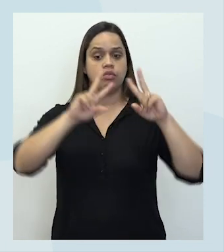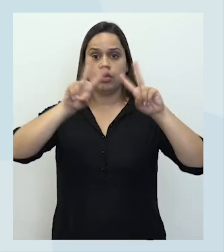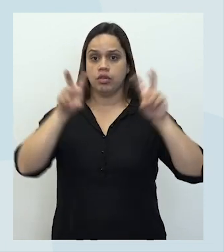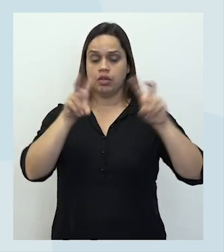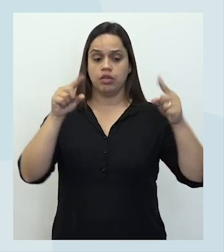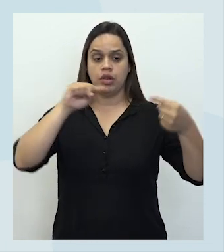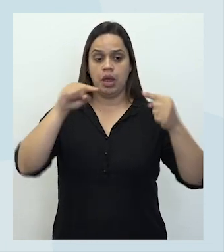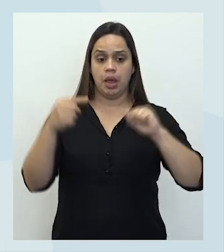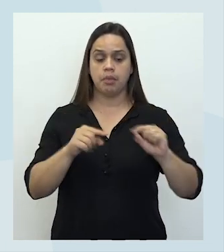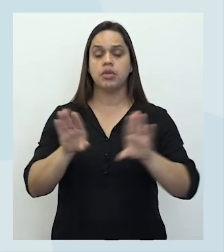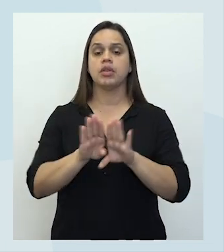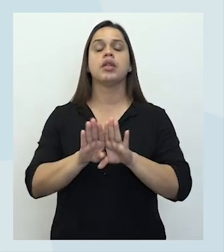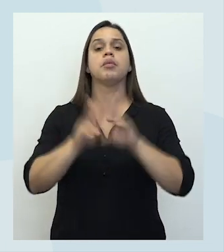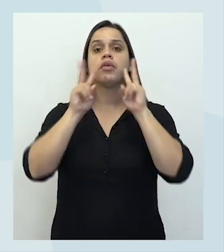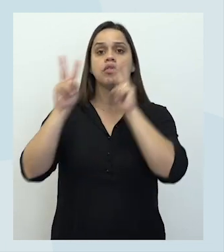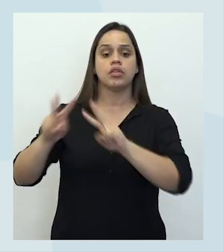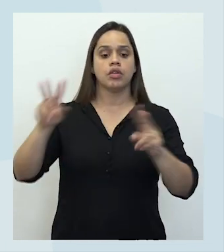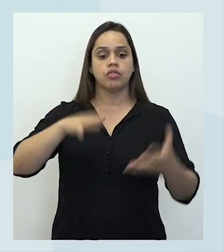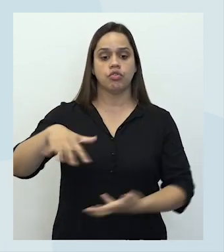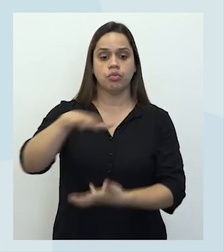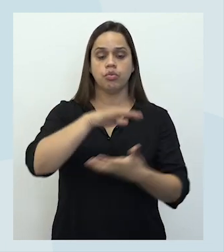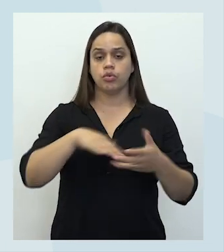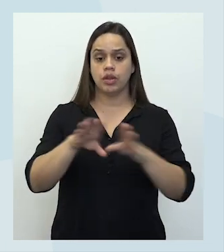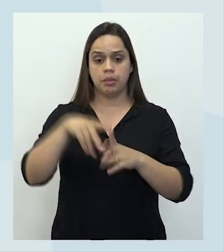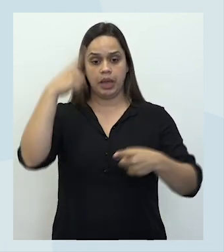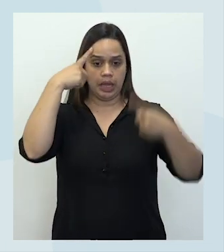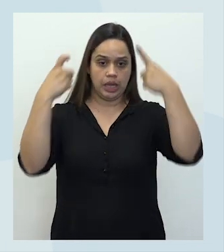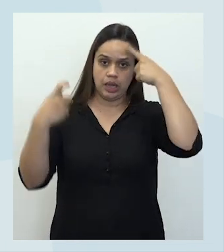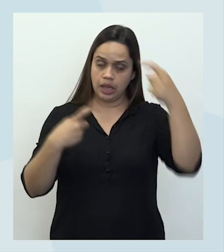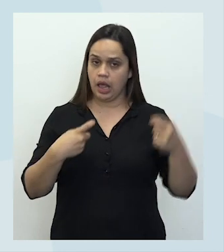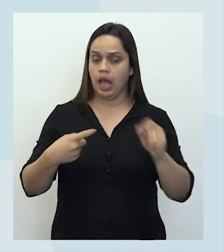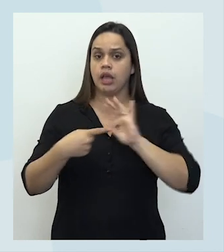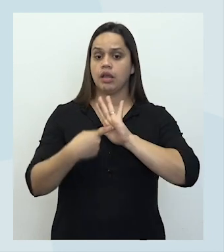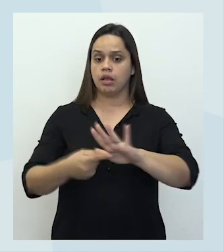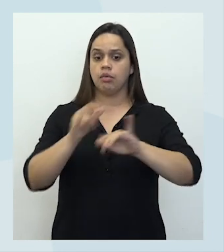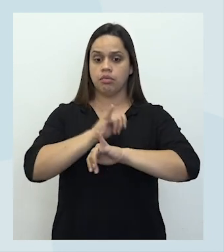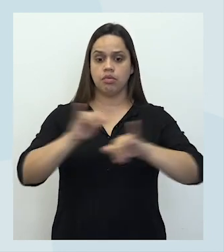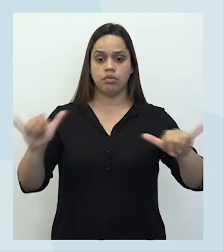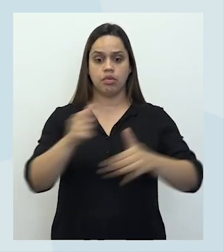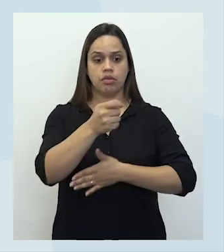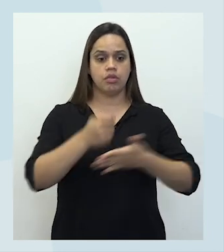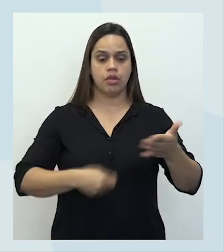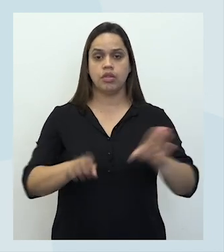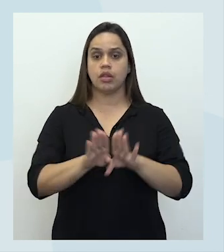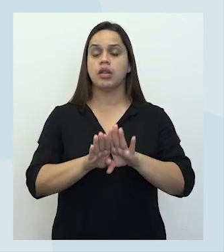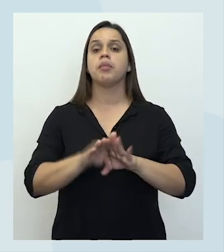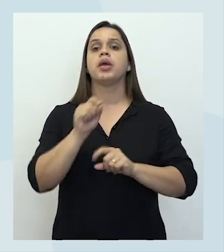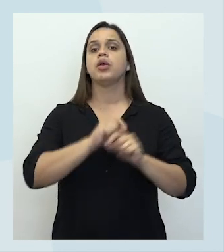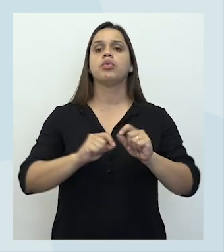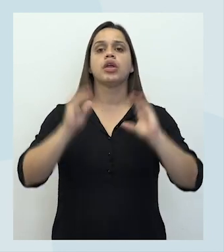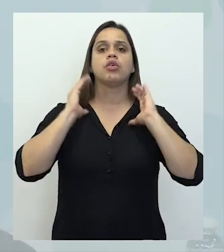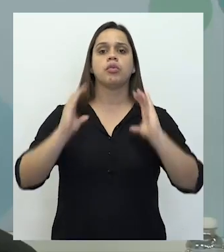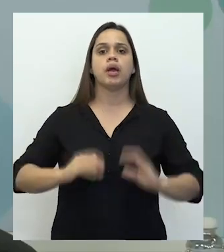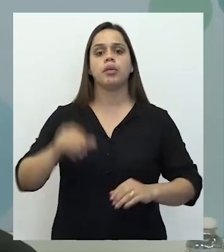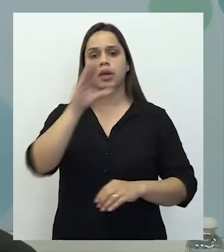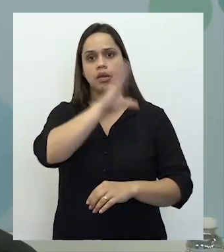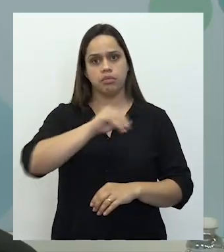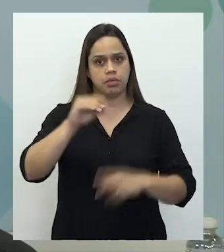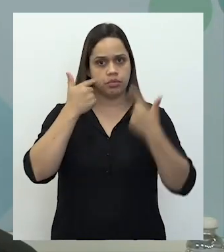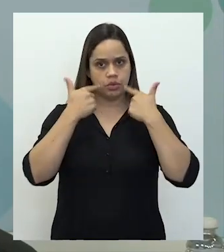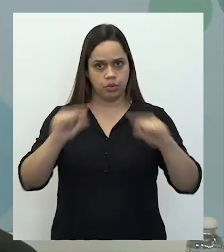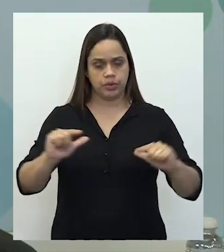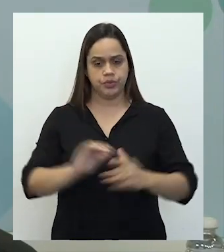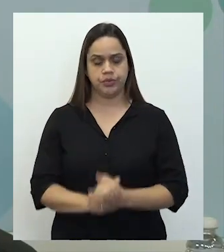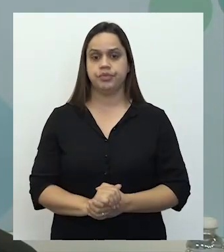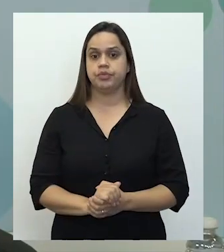mundo e ideologias veiculados por textos e atos de linguagem. Então, como vocês podem